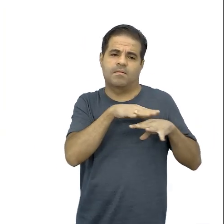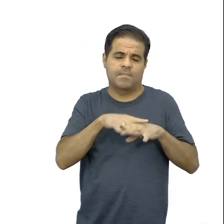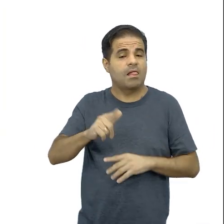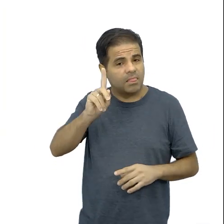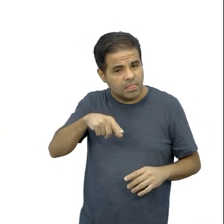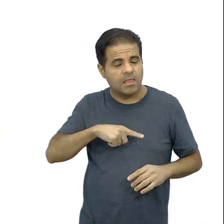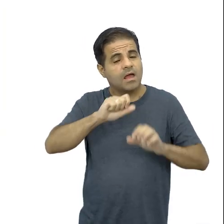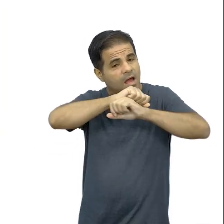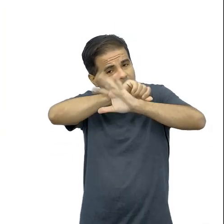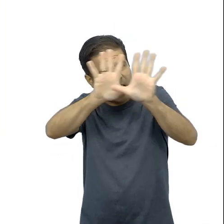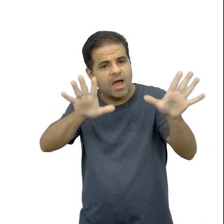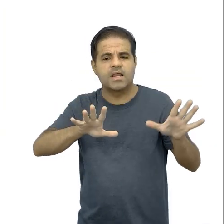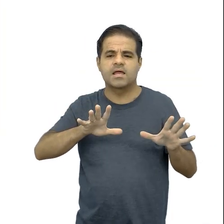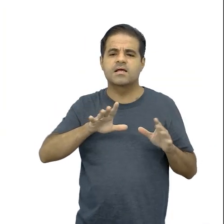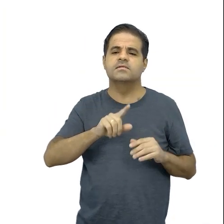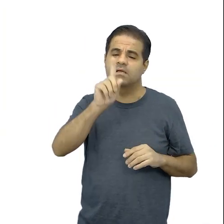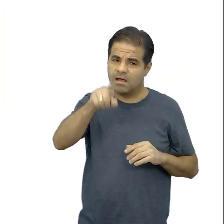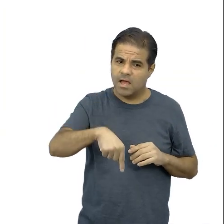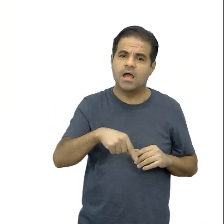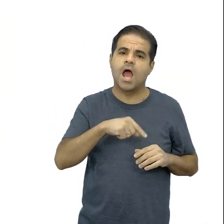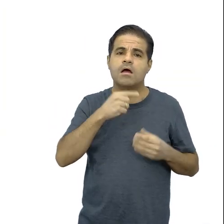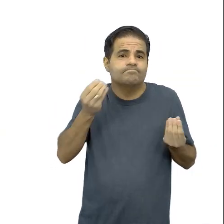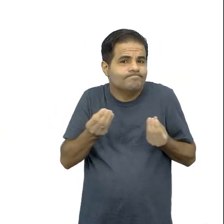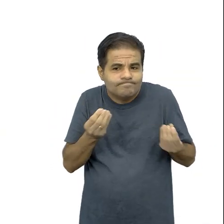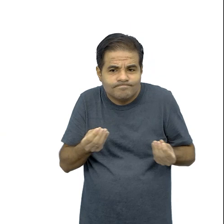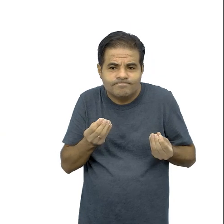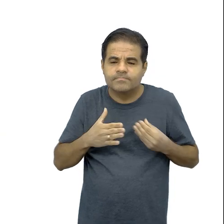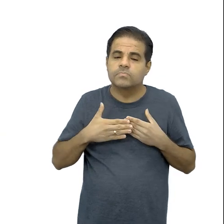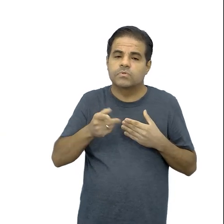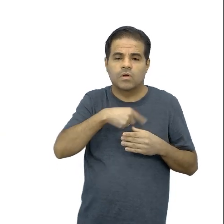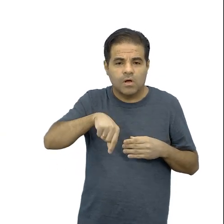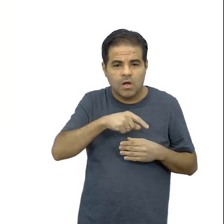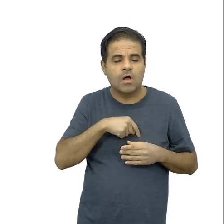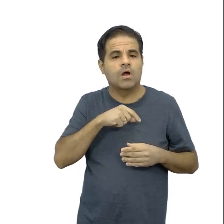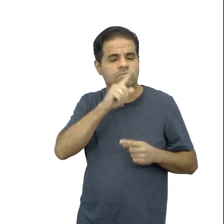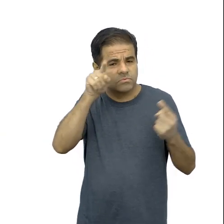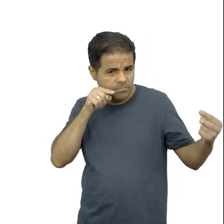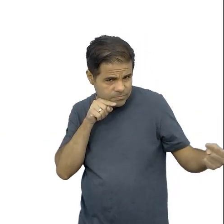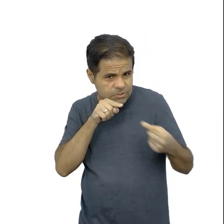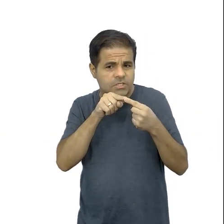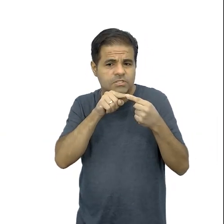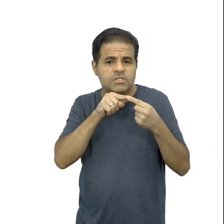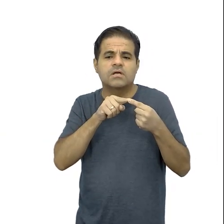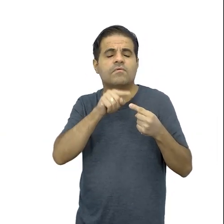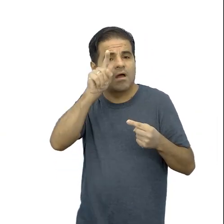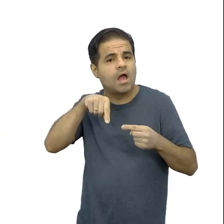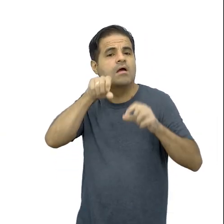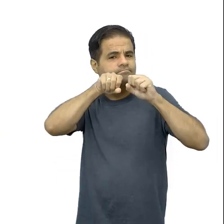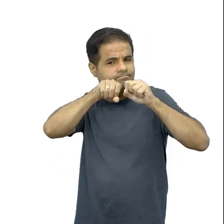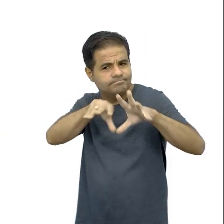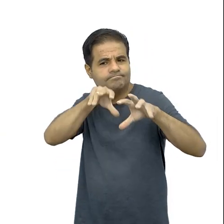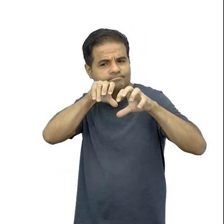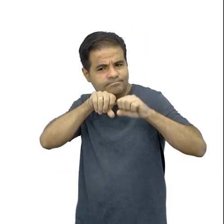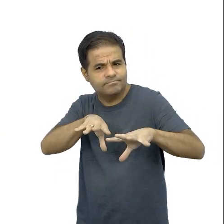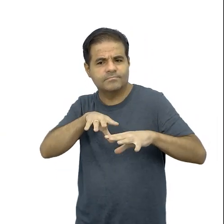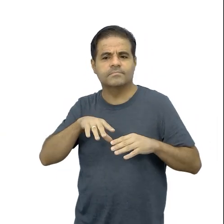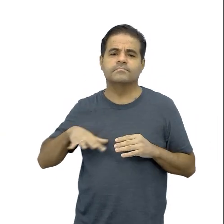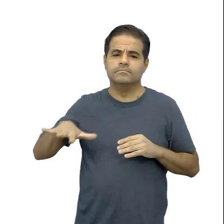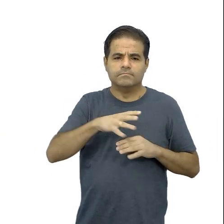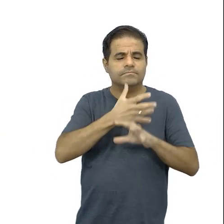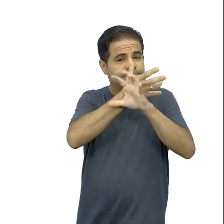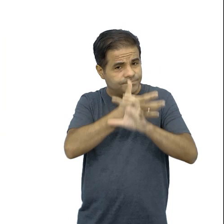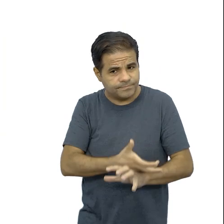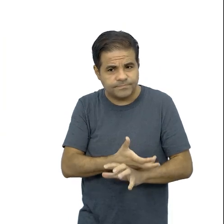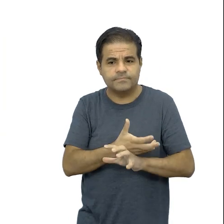ter clareza de que um dos nossos maiores objetivos ao ensinar essa disciplina